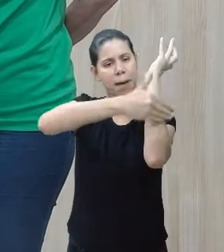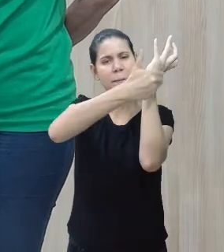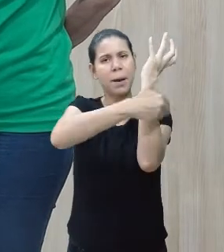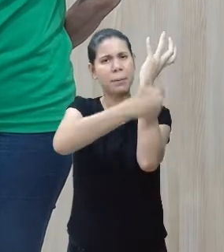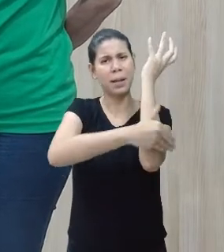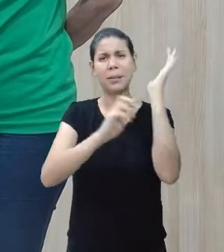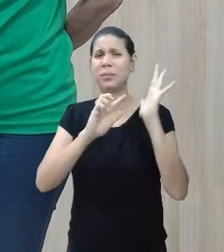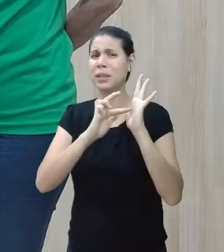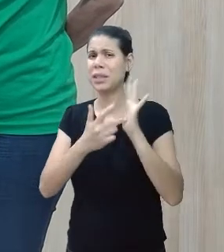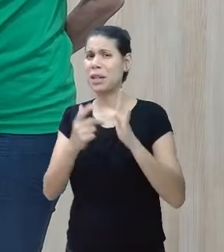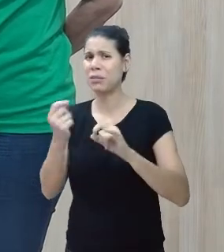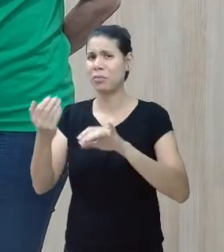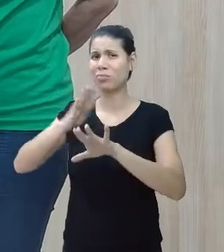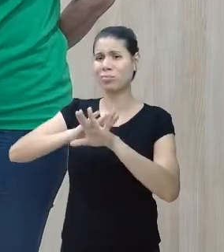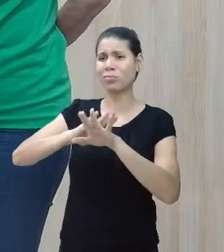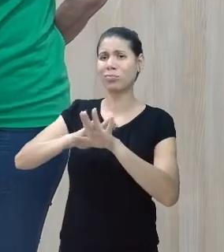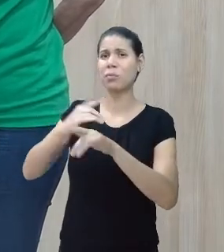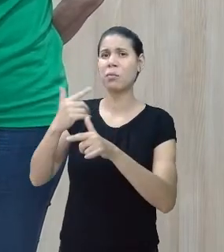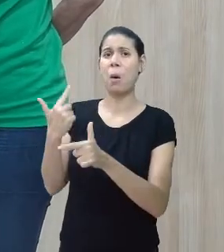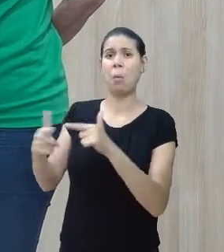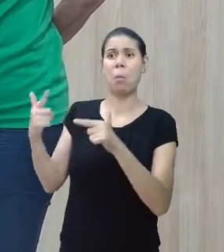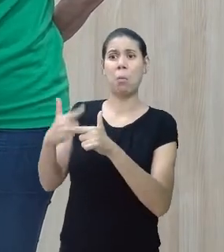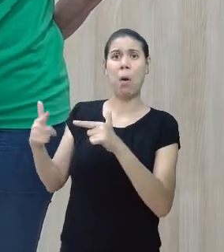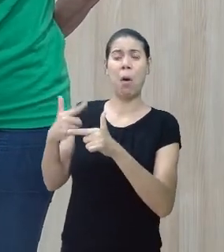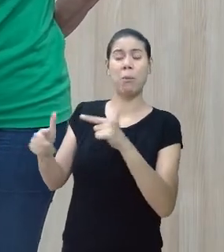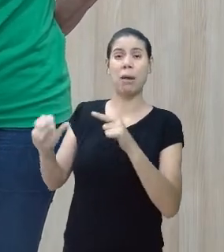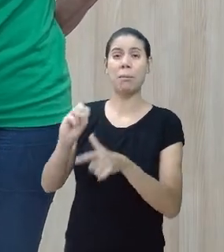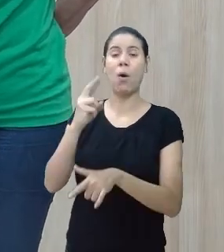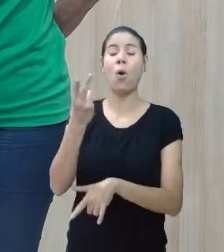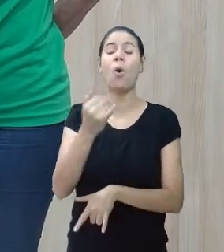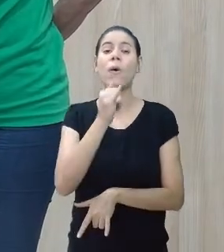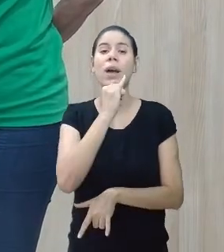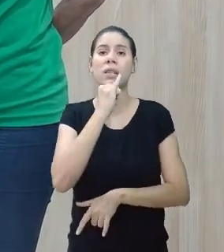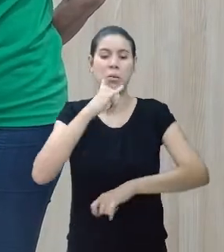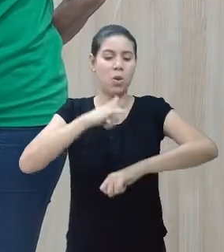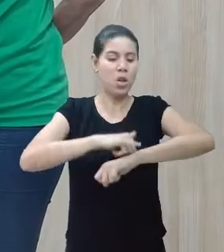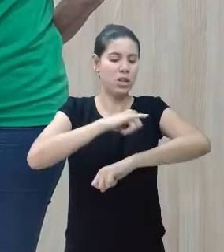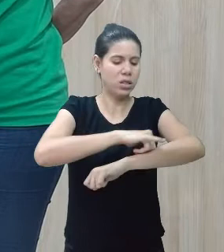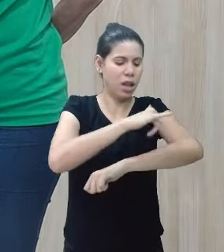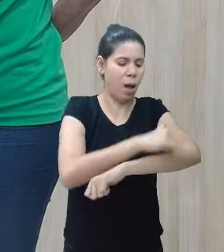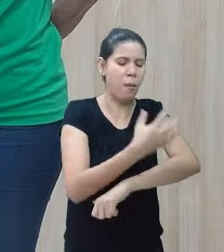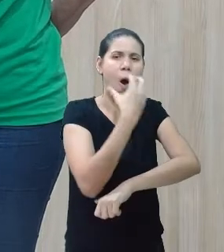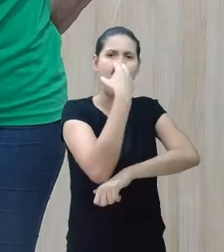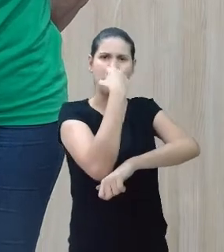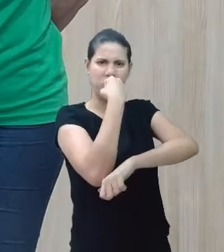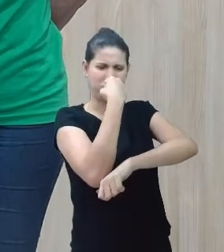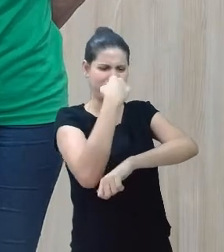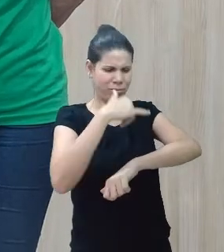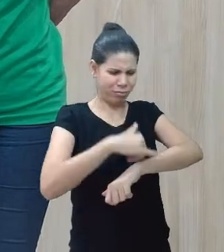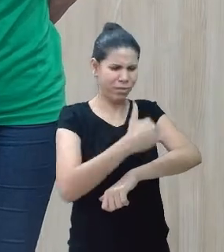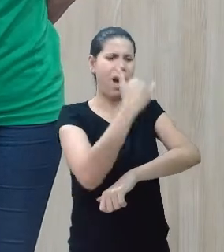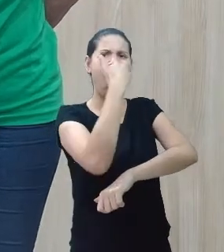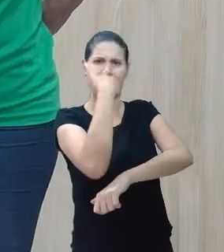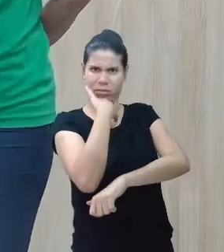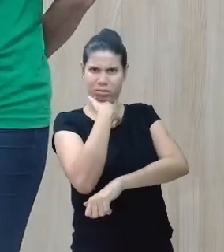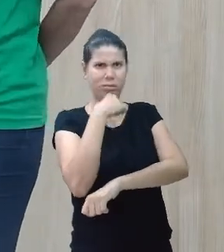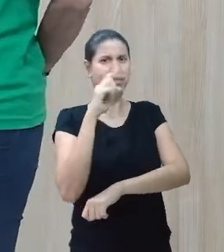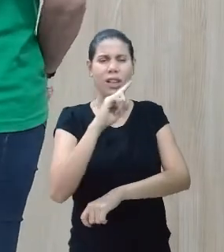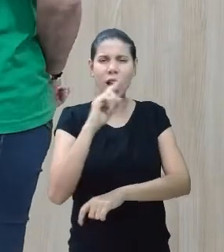muito abacaxi, não é? Ou então engoli muito sapo. Então, isso aí é o sentido